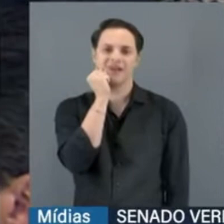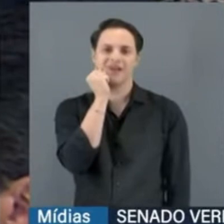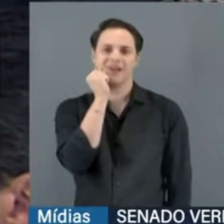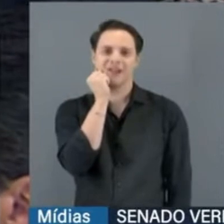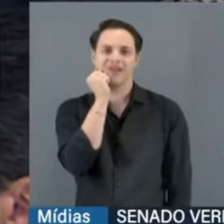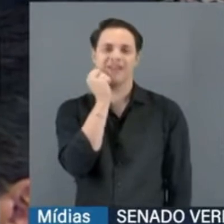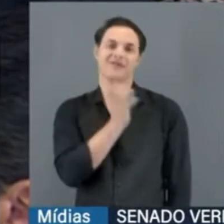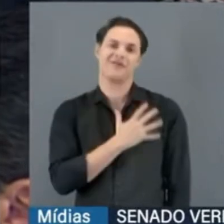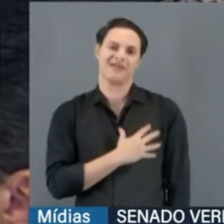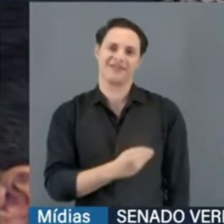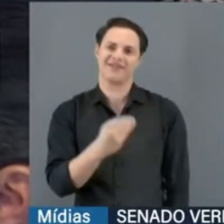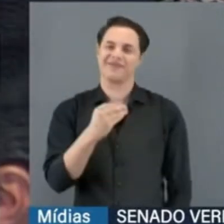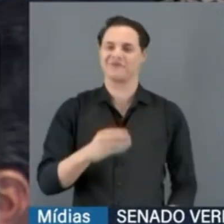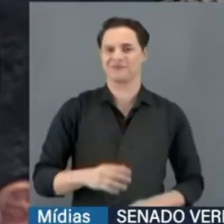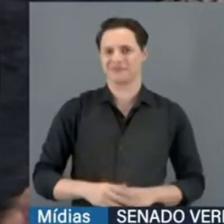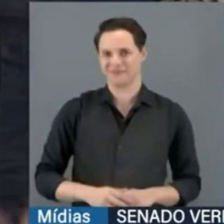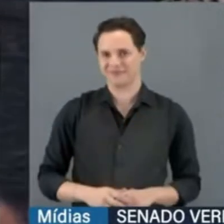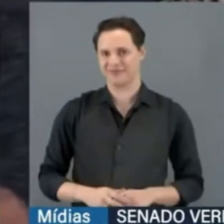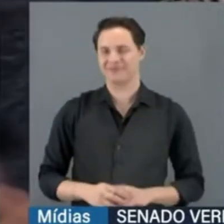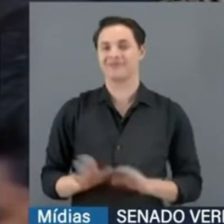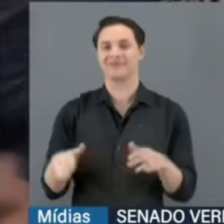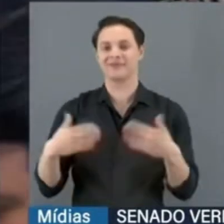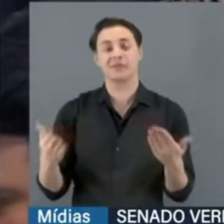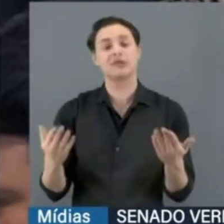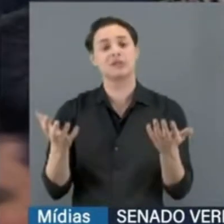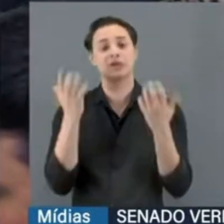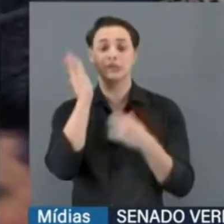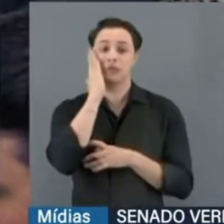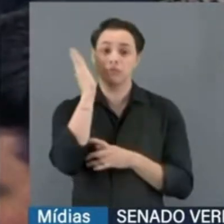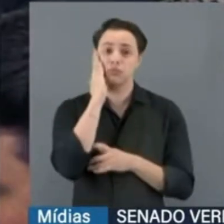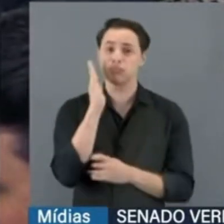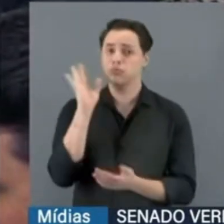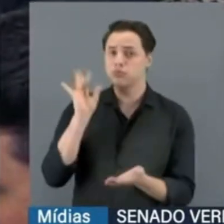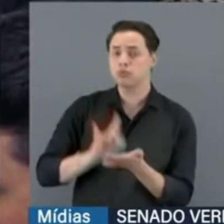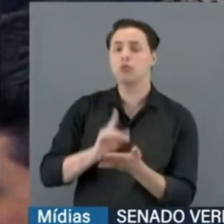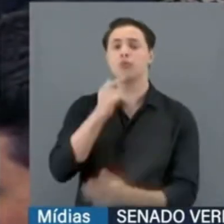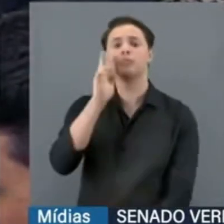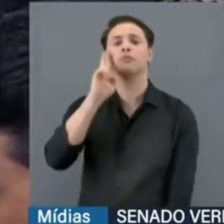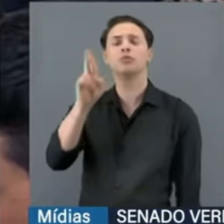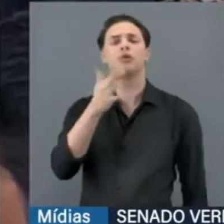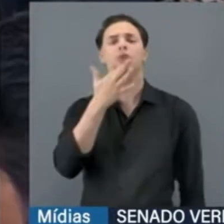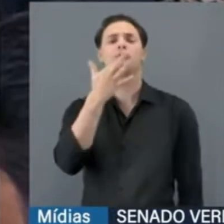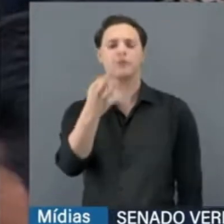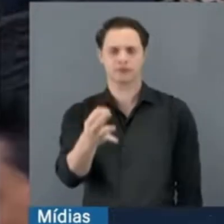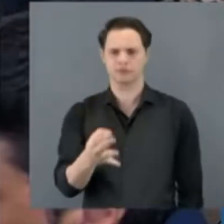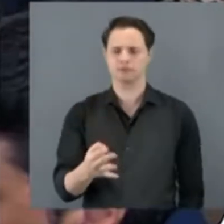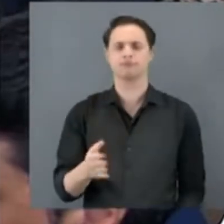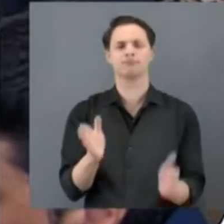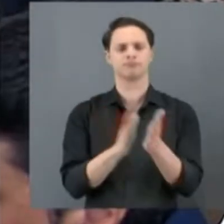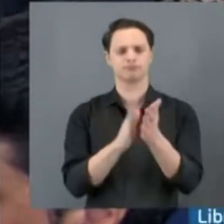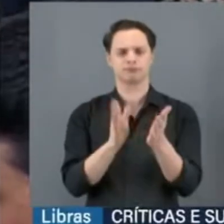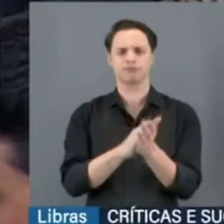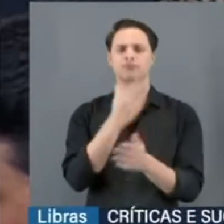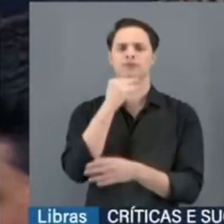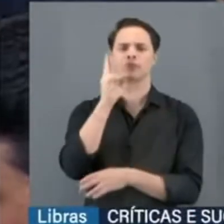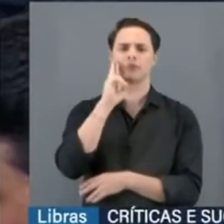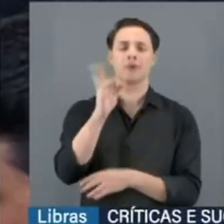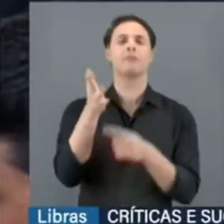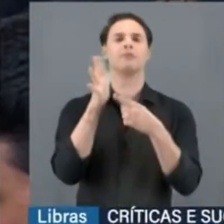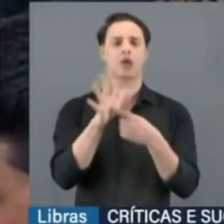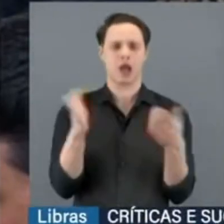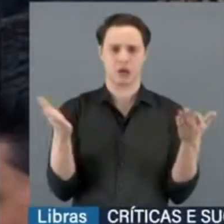adotar os nossos filhos. Mas eu quero saber, efetivamente, do senhor, parabenizando pela